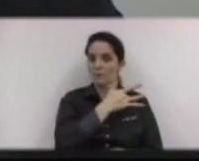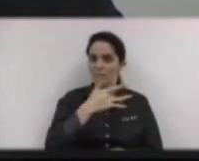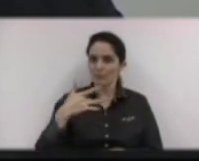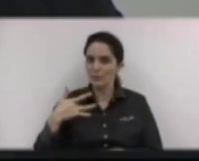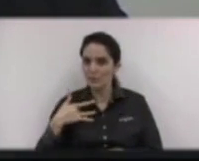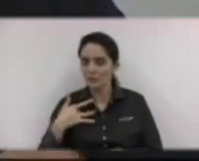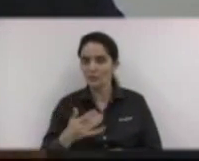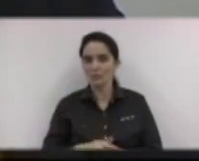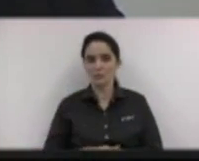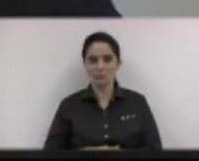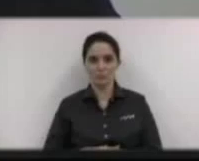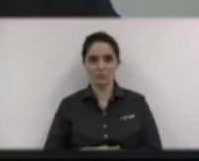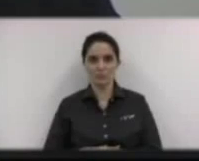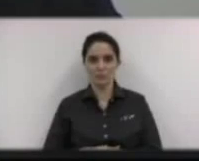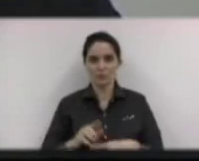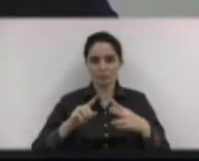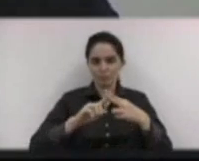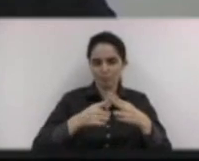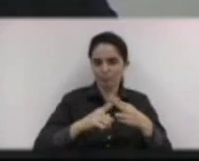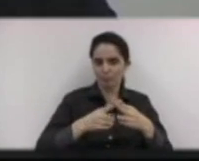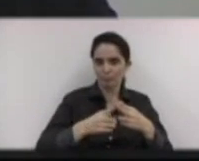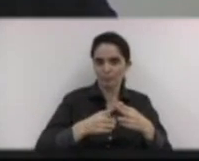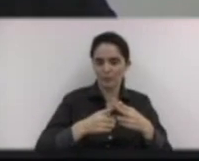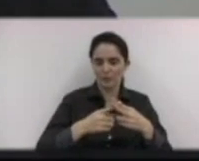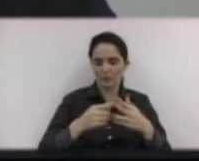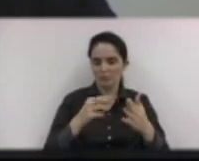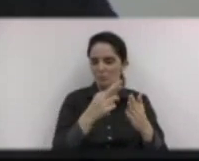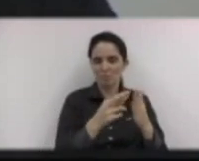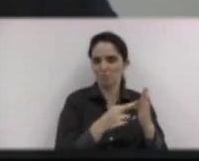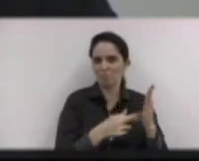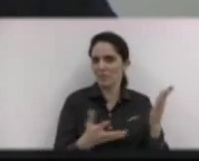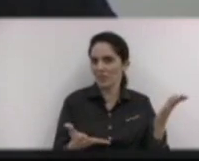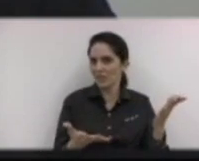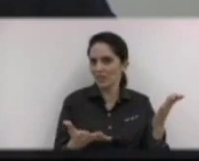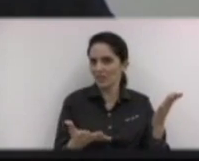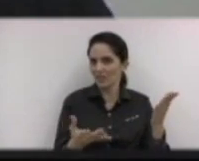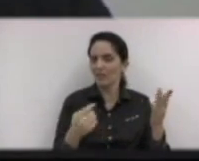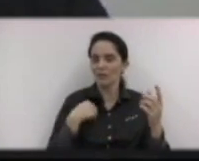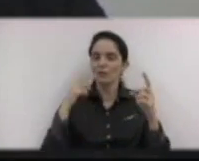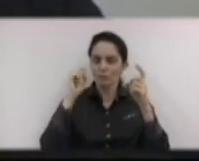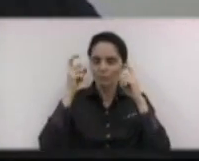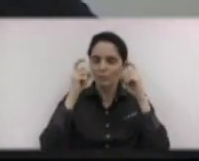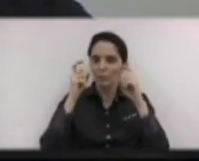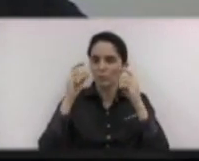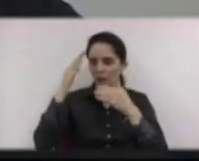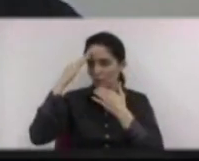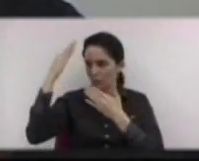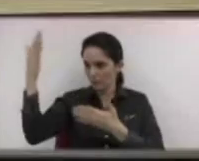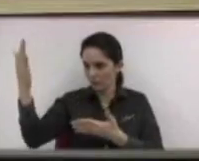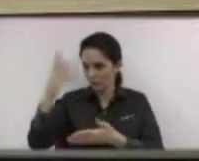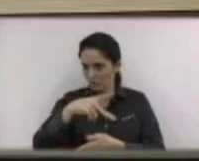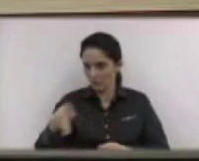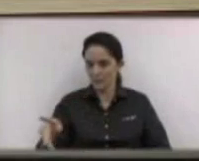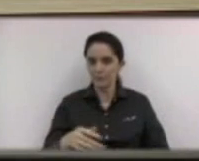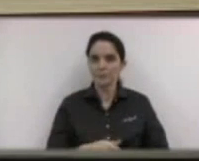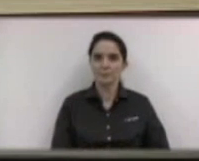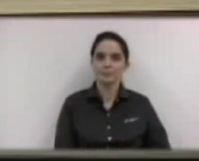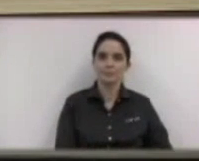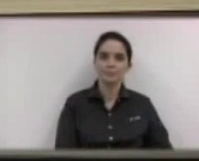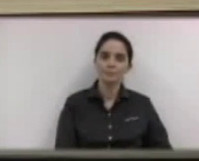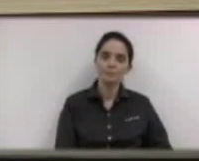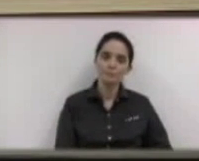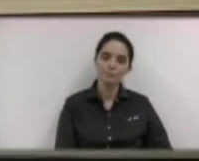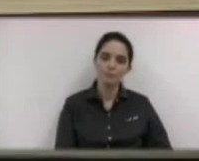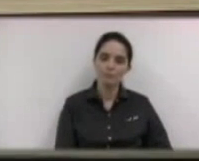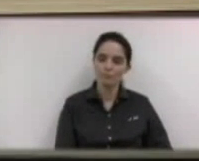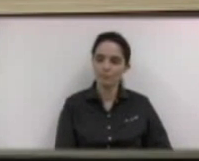fabricação não autorizada, então é uma preocupação grande com isso também. Muito obrigado, senhor presidente.